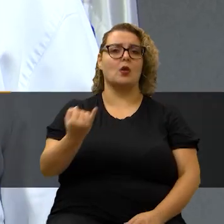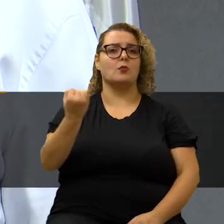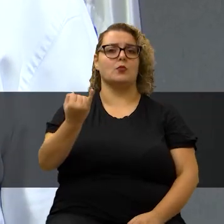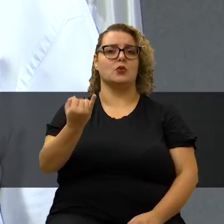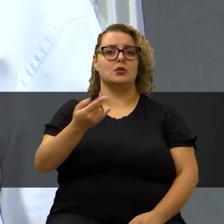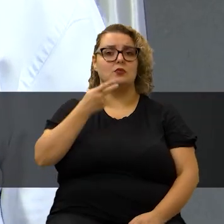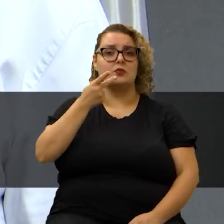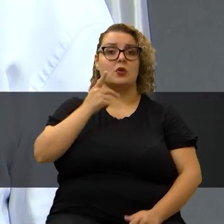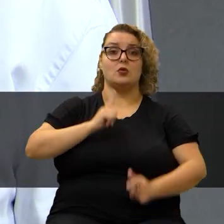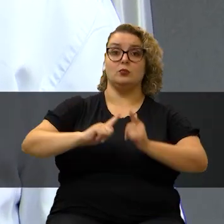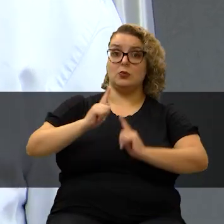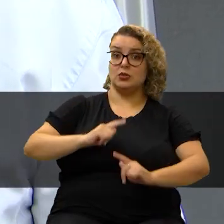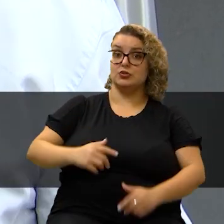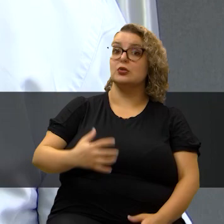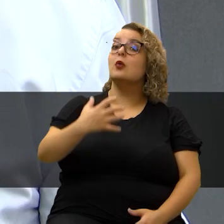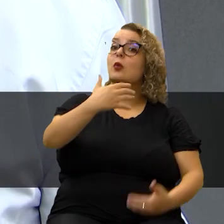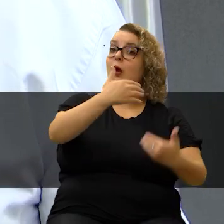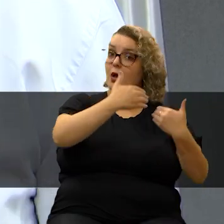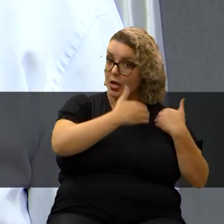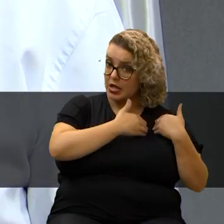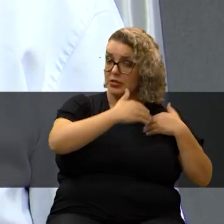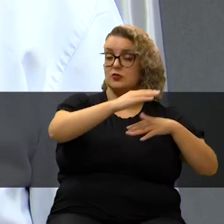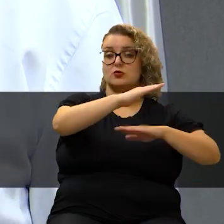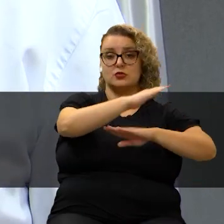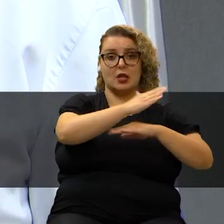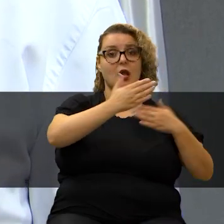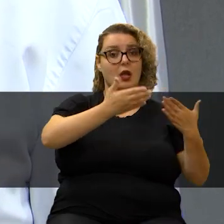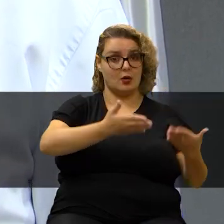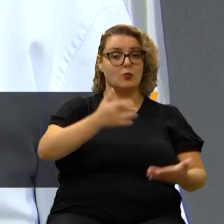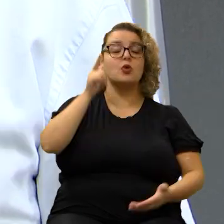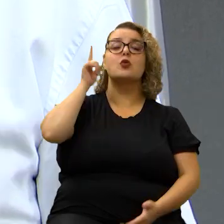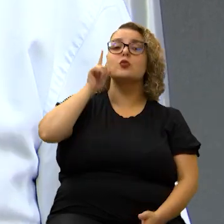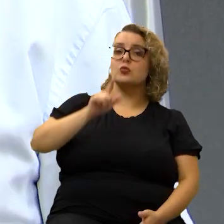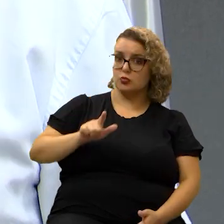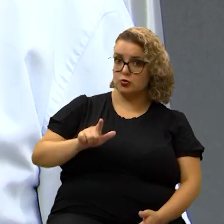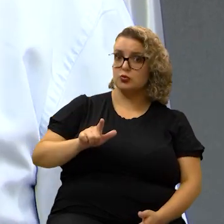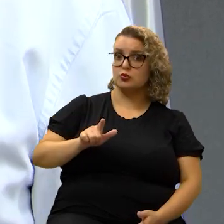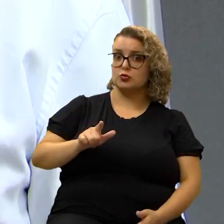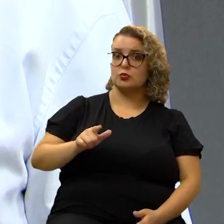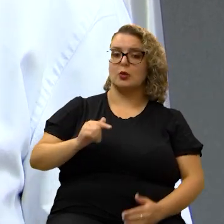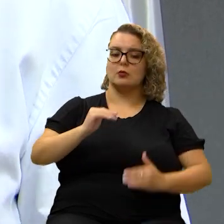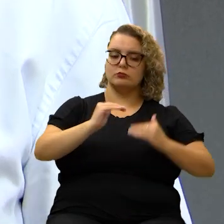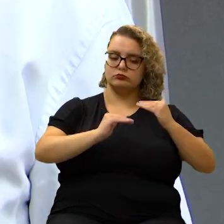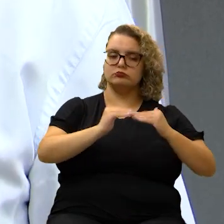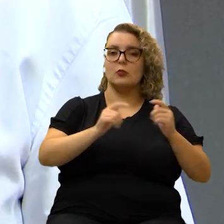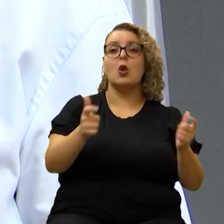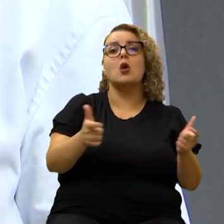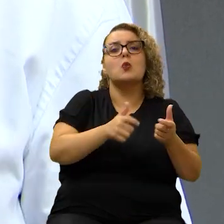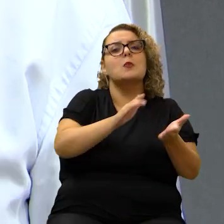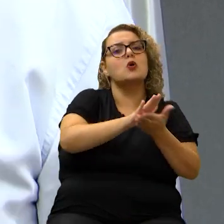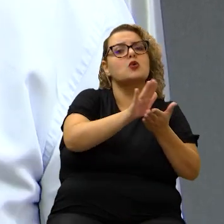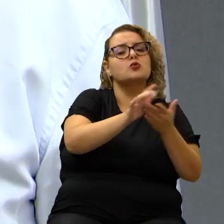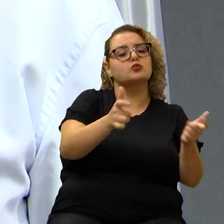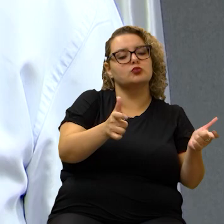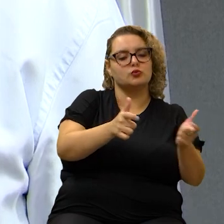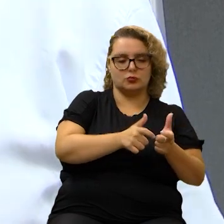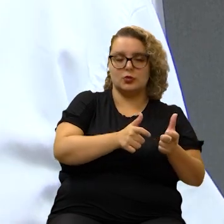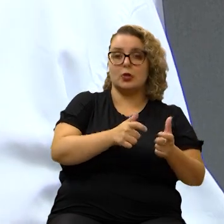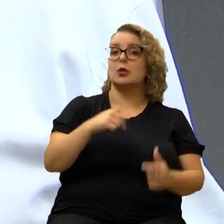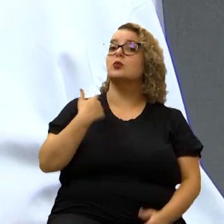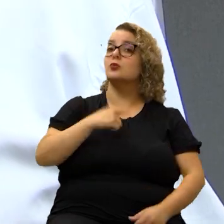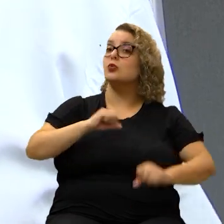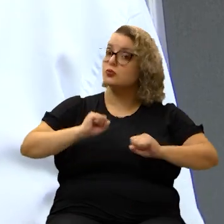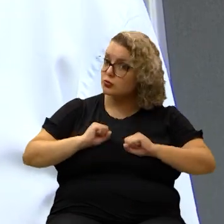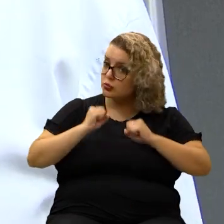que esse dinheiro é fruto de uma Gestão responsável na Câmara Municipal que conseguiu eh equacionar reduzir os custos